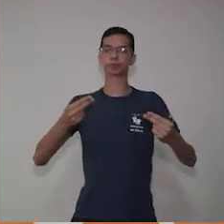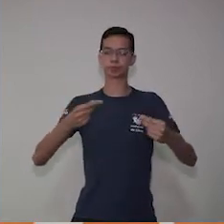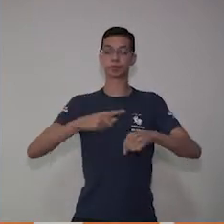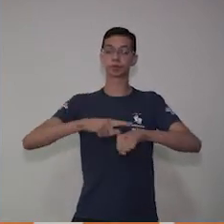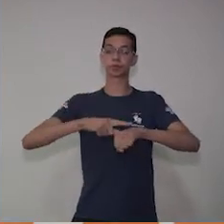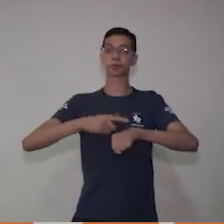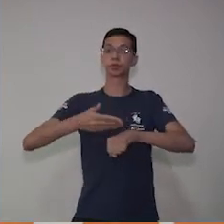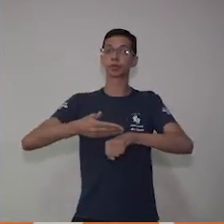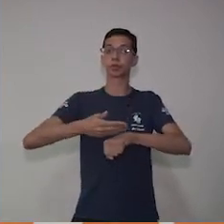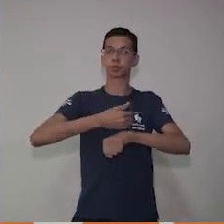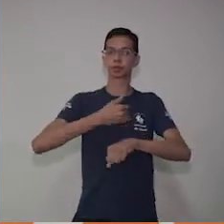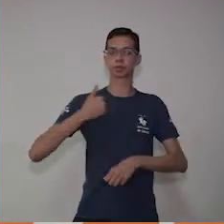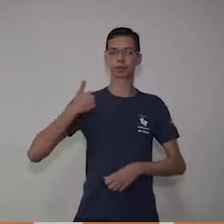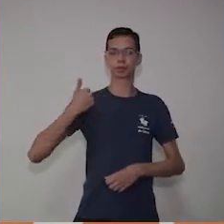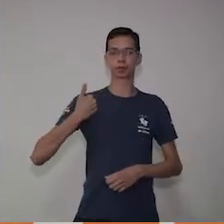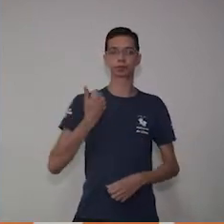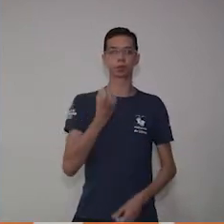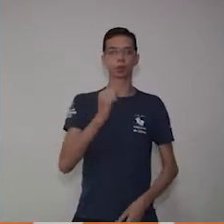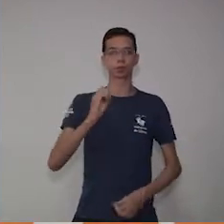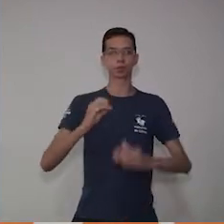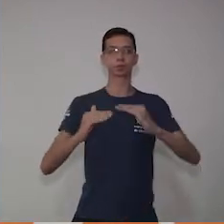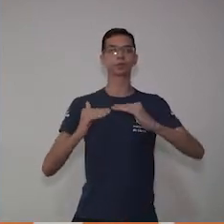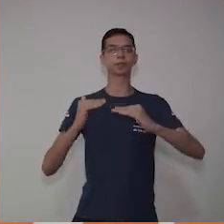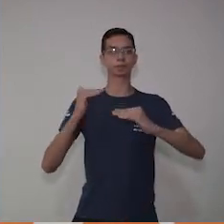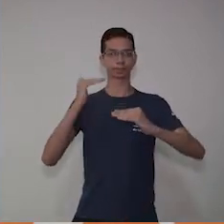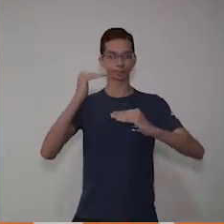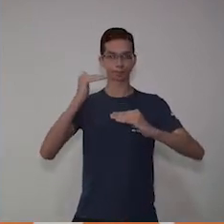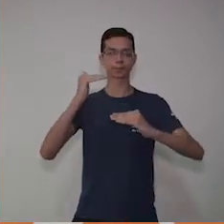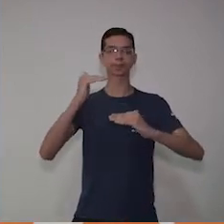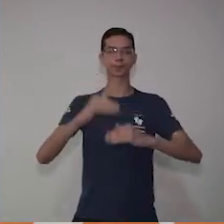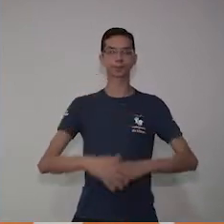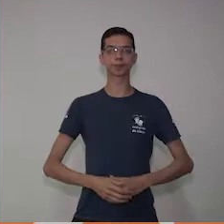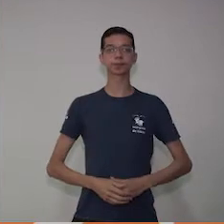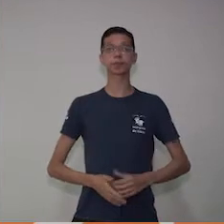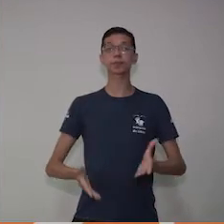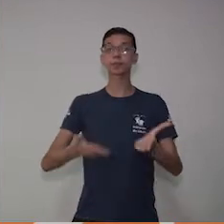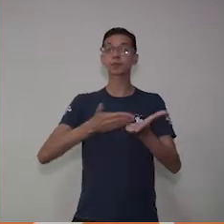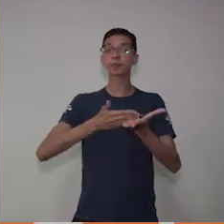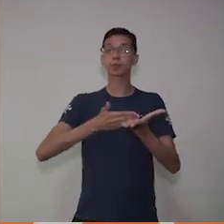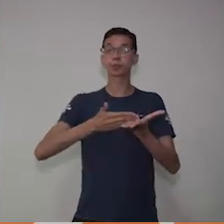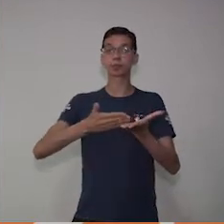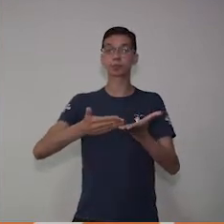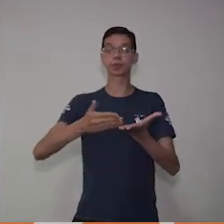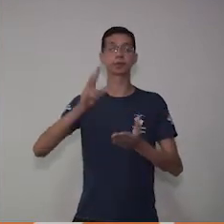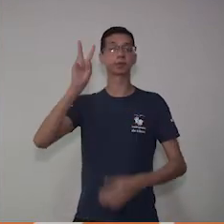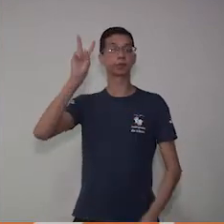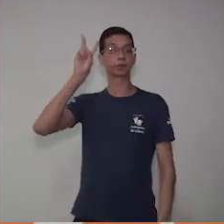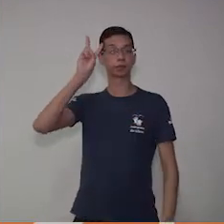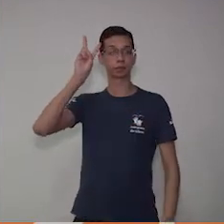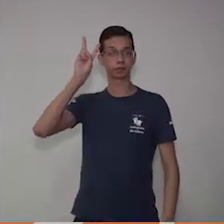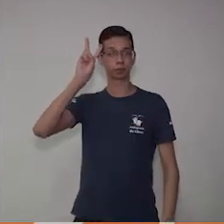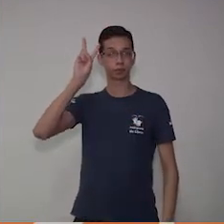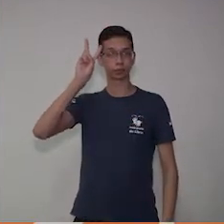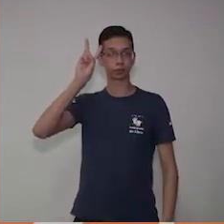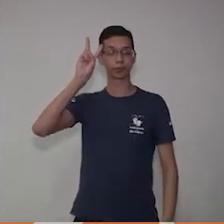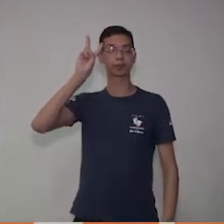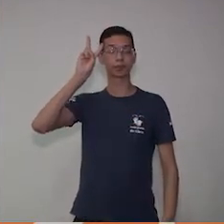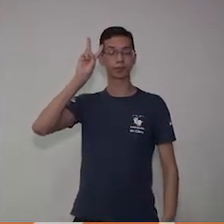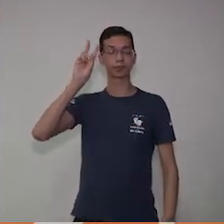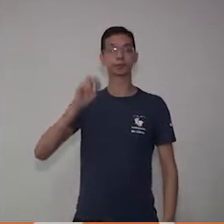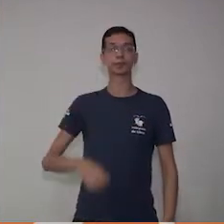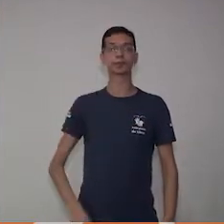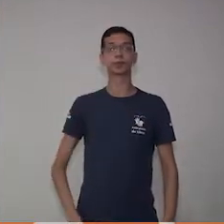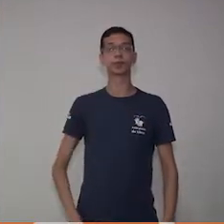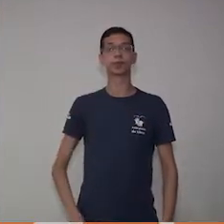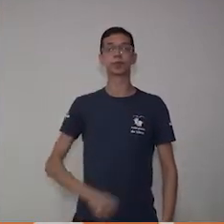acima de 80 anos de idade, que está previsto para iniciar apenas na segunda-feira, já agora para